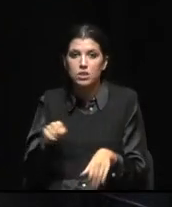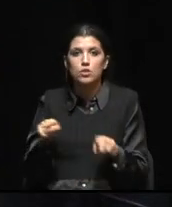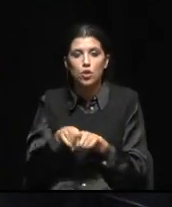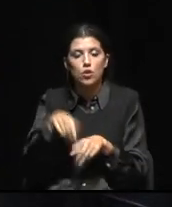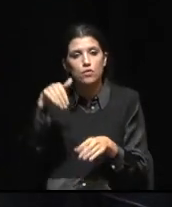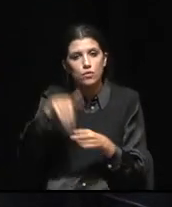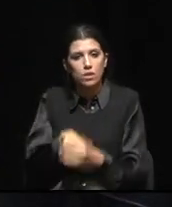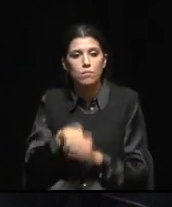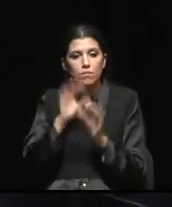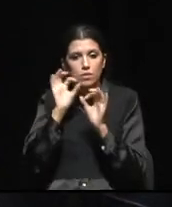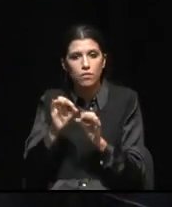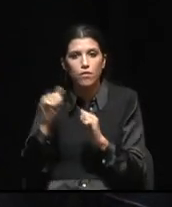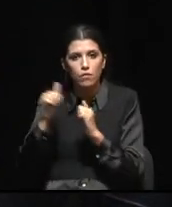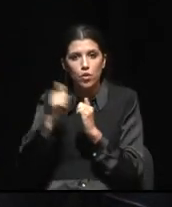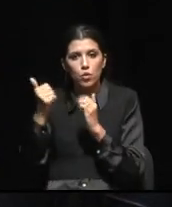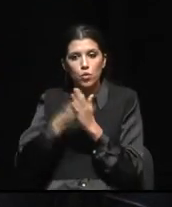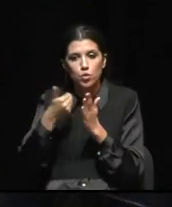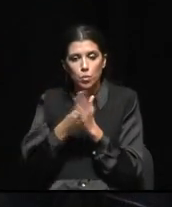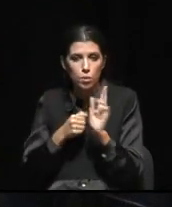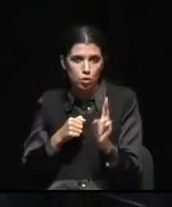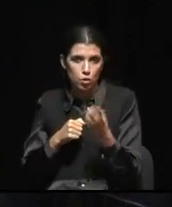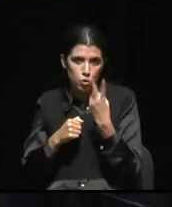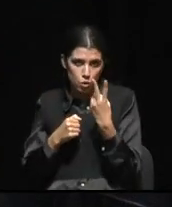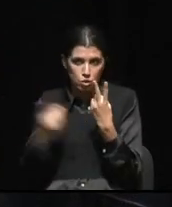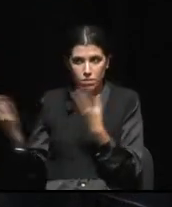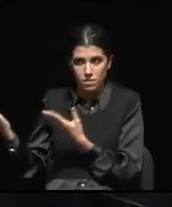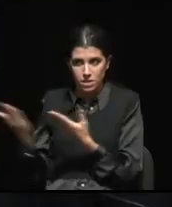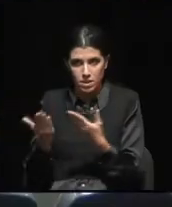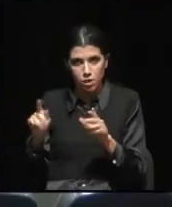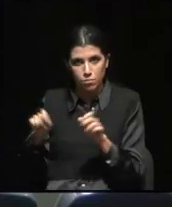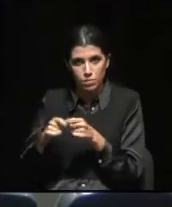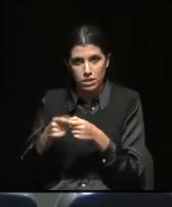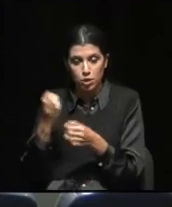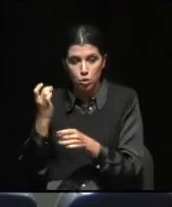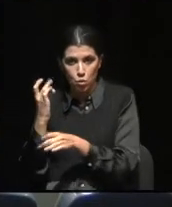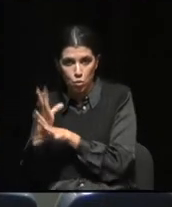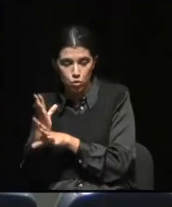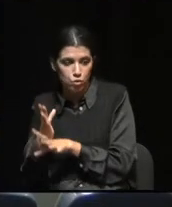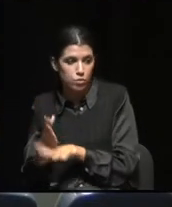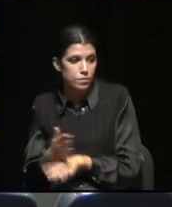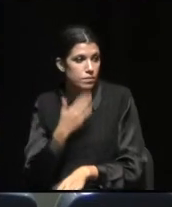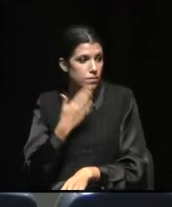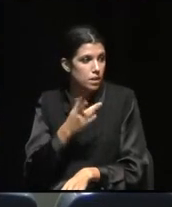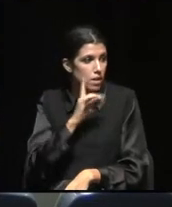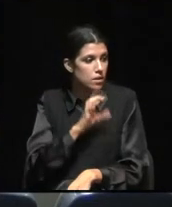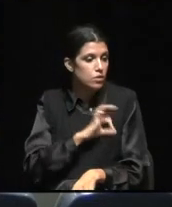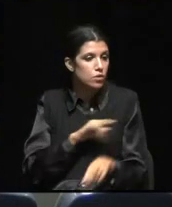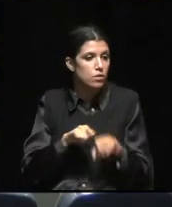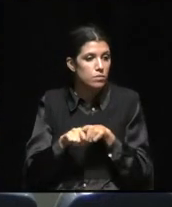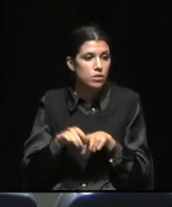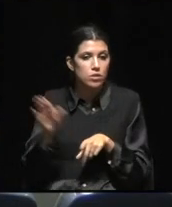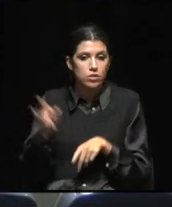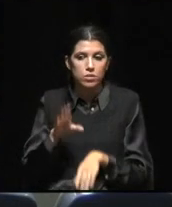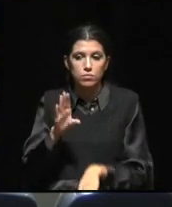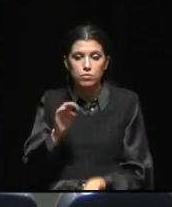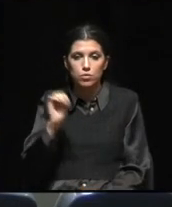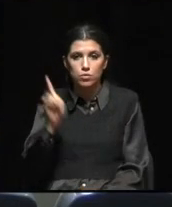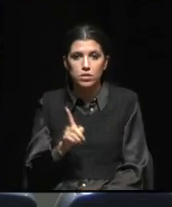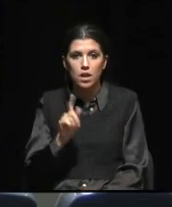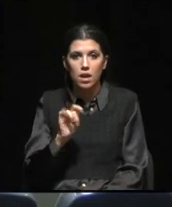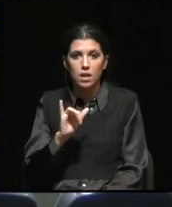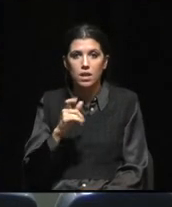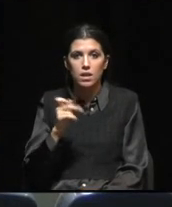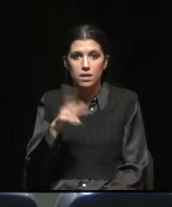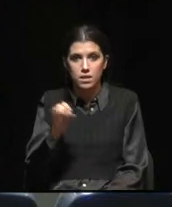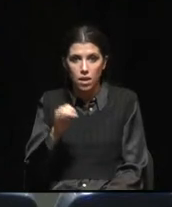acompanhar ambos os documentos apresentados muito obrigada muito obrigada senhora deputada chamo Deputado José Leitão para apresentar o